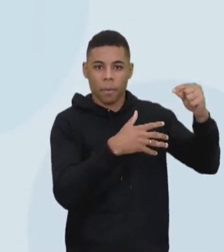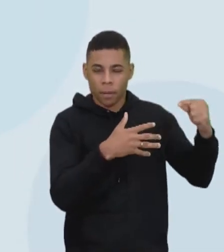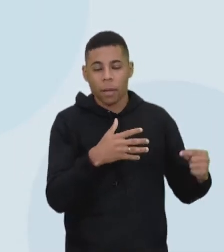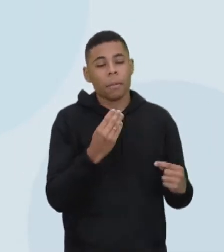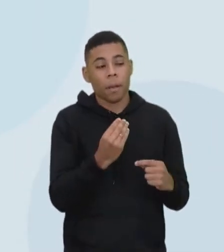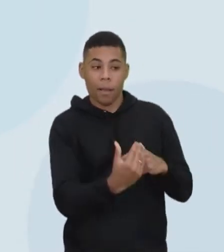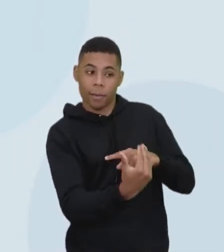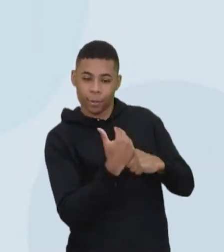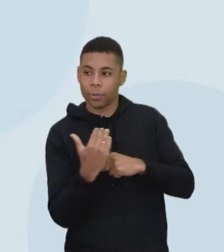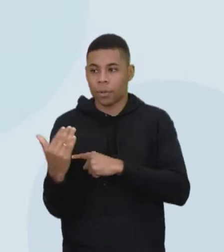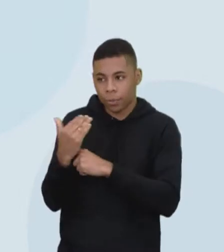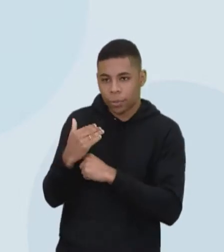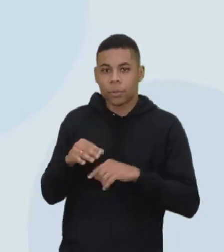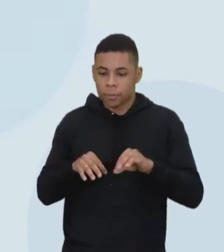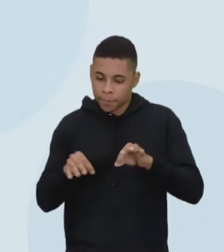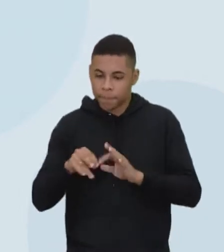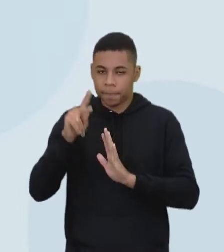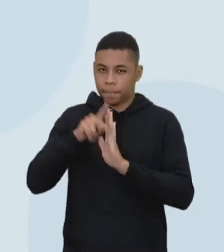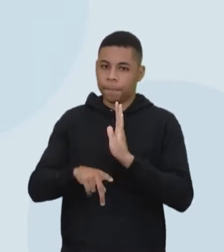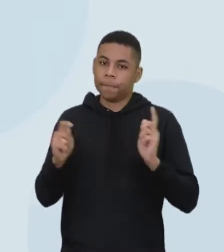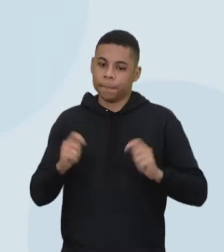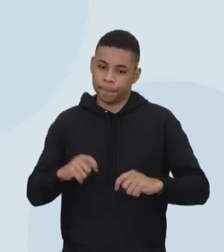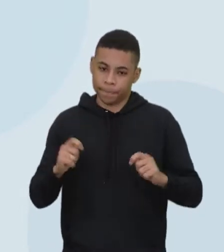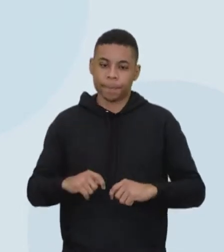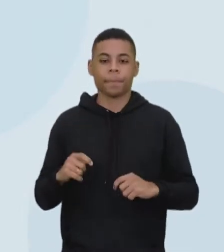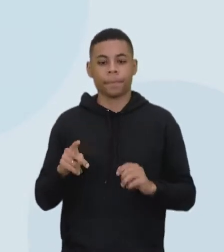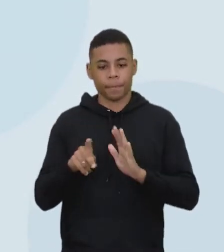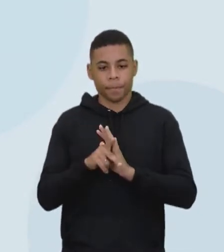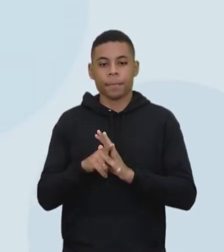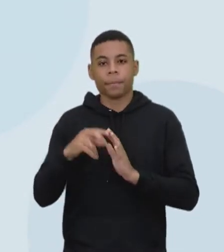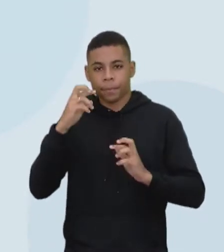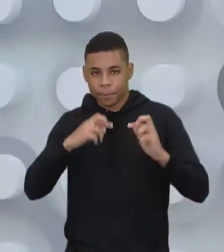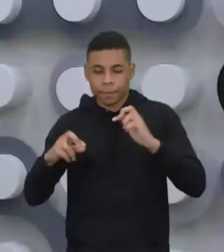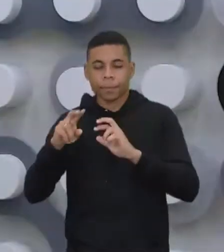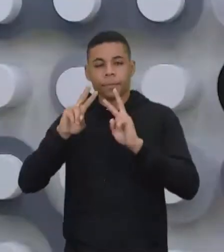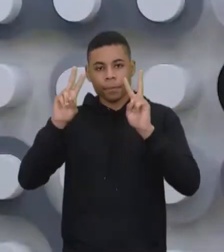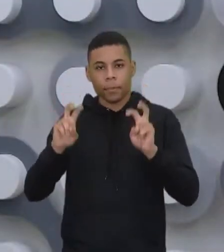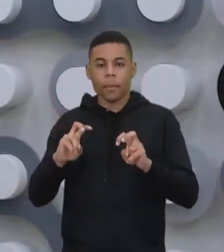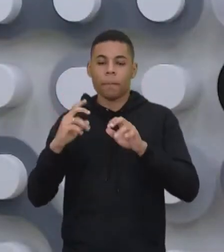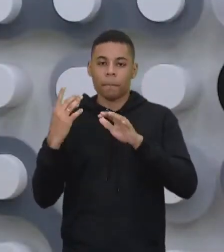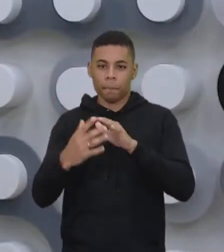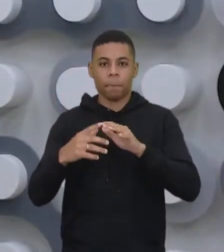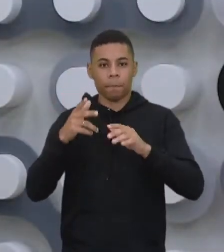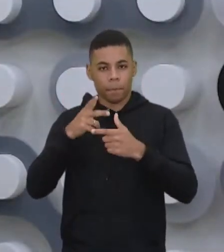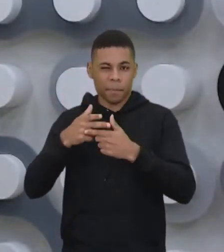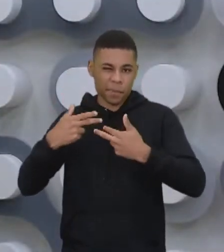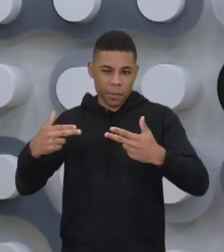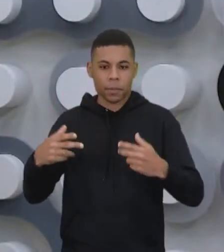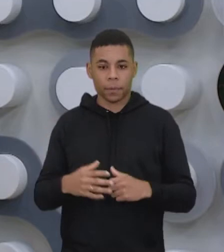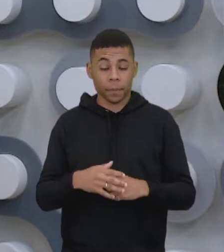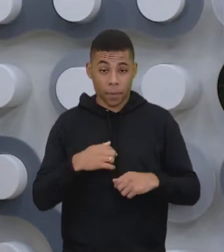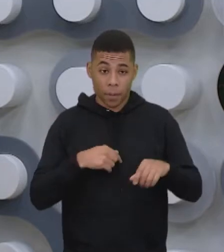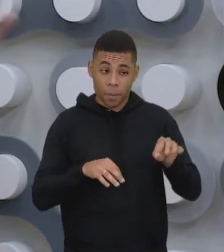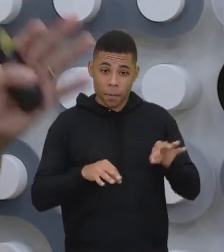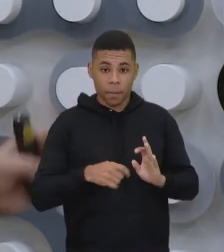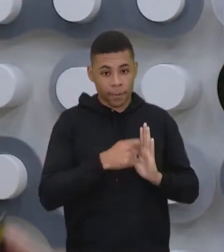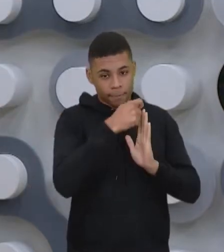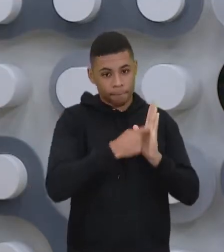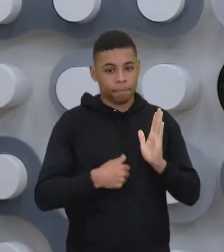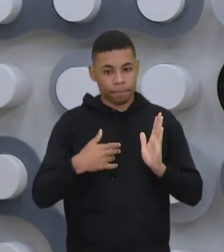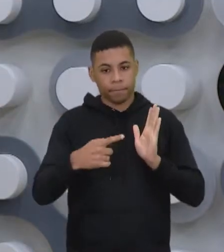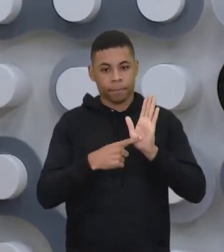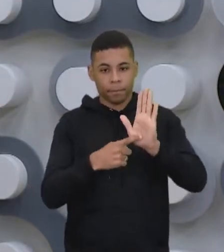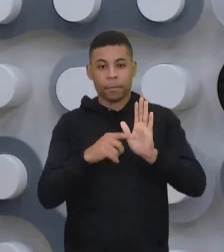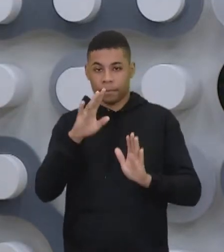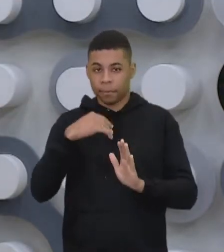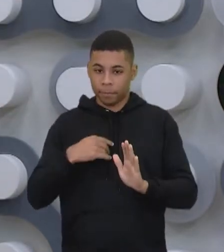preparação do projeto do Observatório de Mídias. É isso. Vou fugir do roteiro. Eu preparei um roteiro, vou até mostrar para vocês, mas